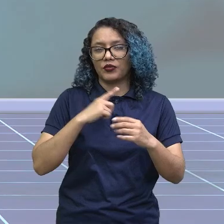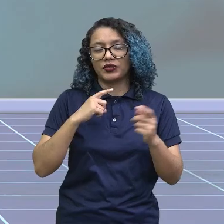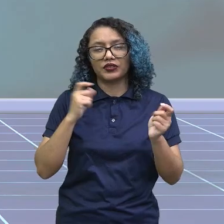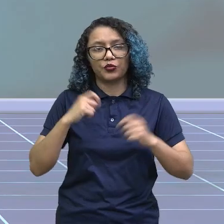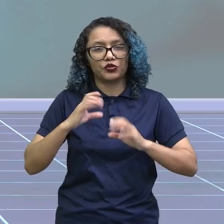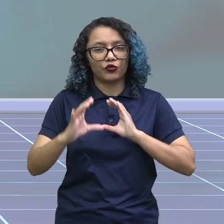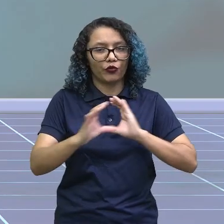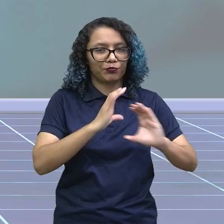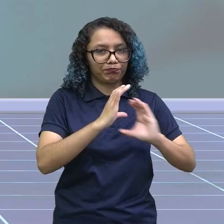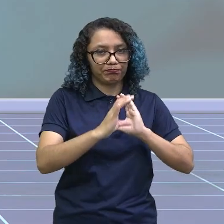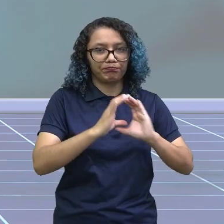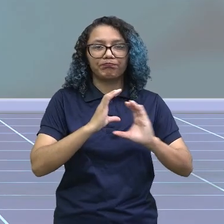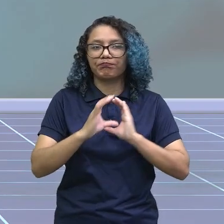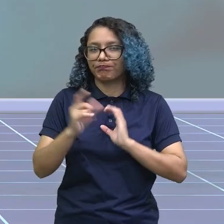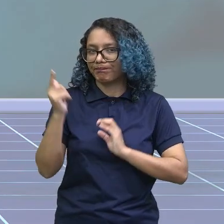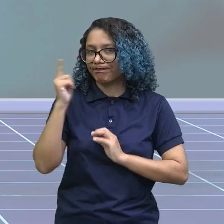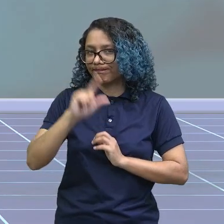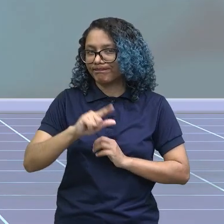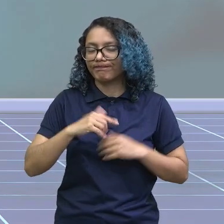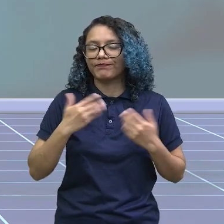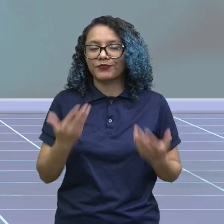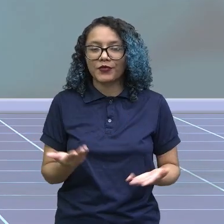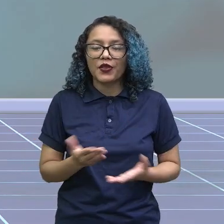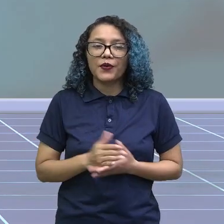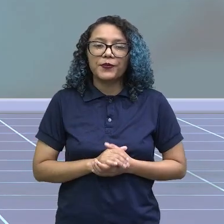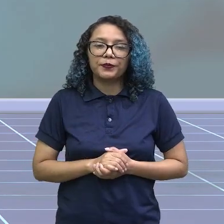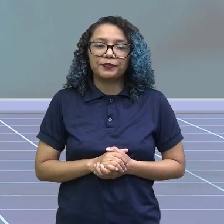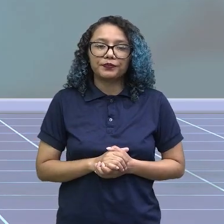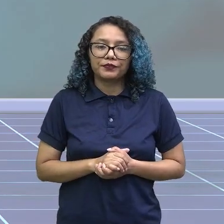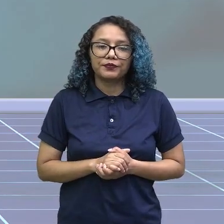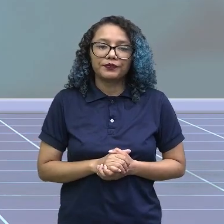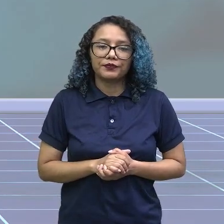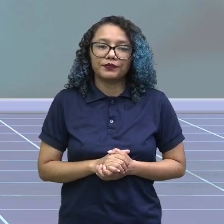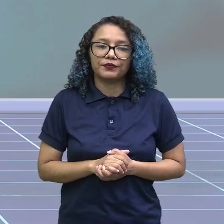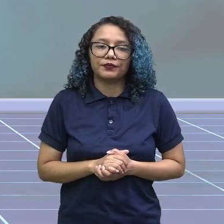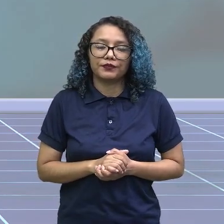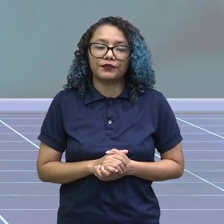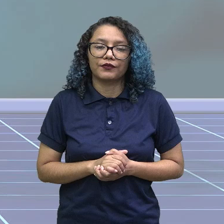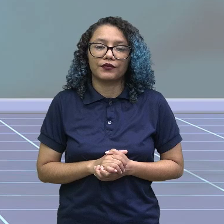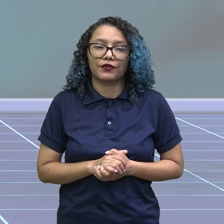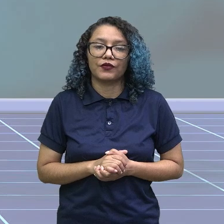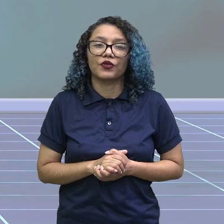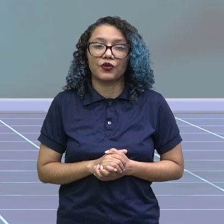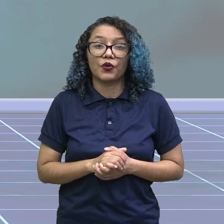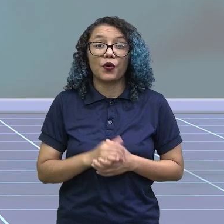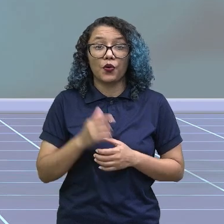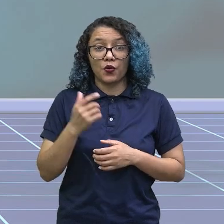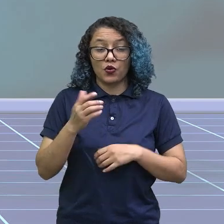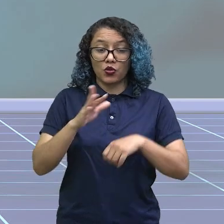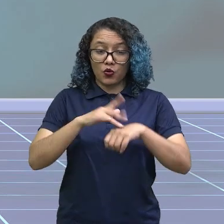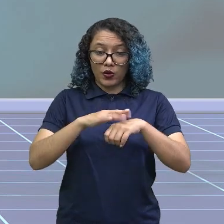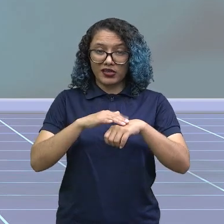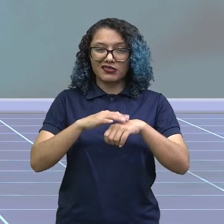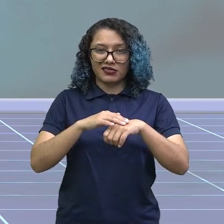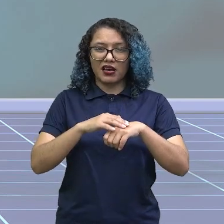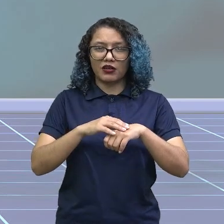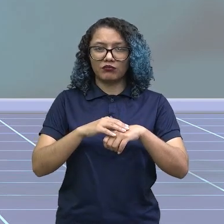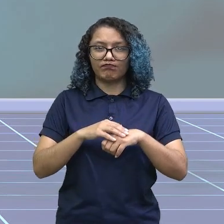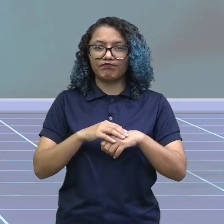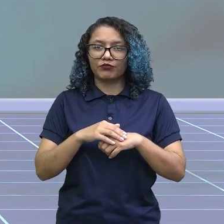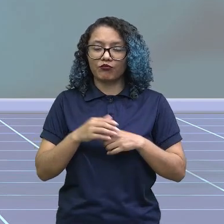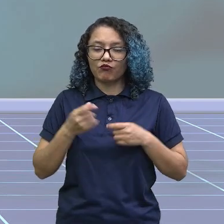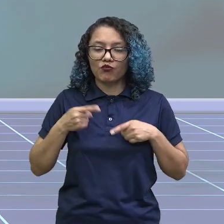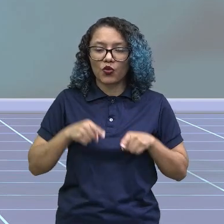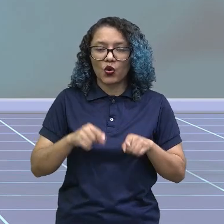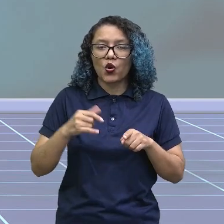se comunicar, né? Então ele conseguiu viver com essa doença aí mais de 50 anos, né? Porque quando ele descobriu,